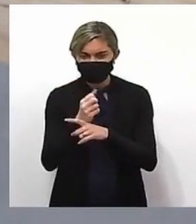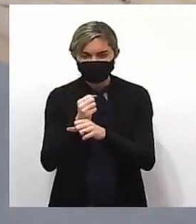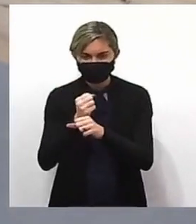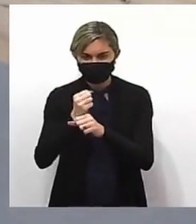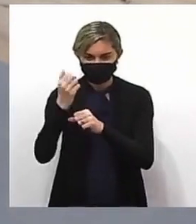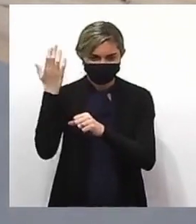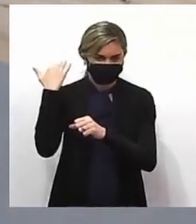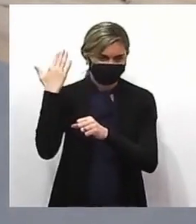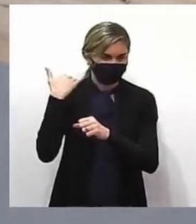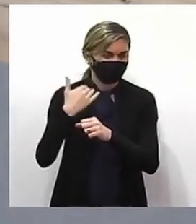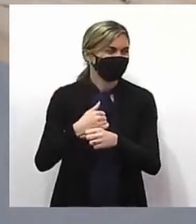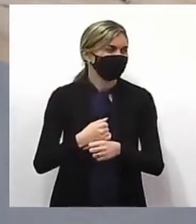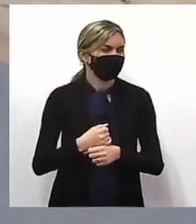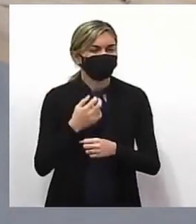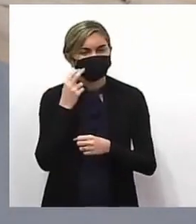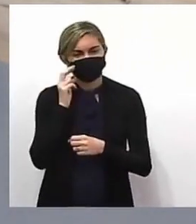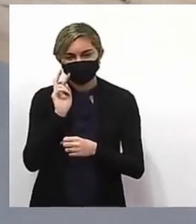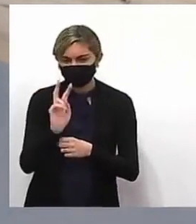atrás, né?